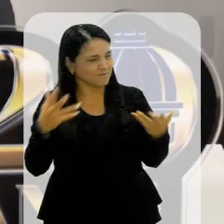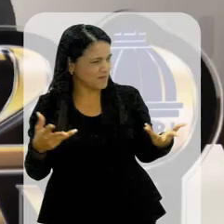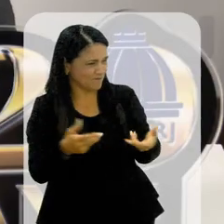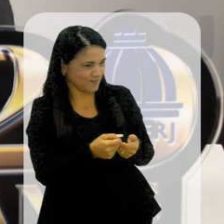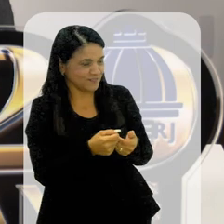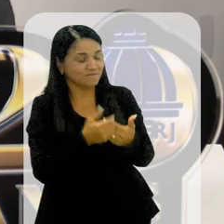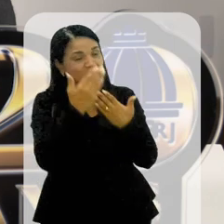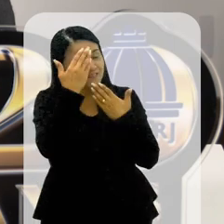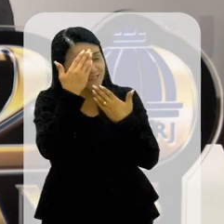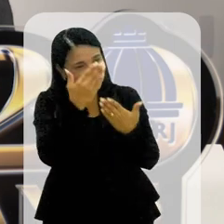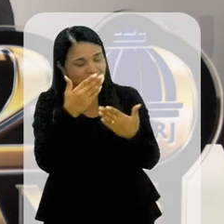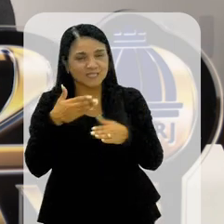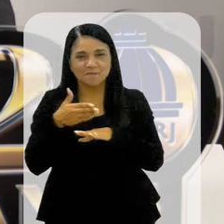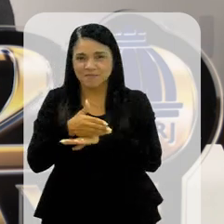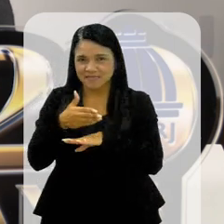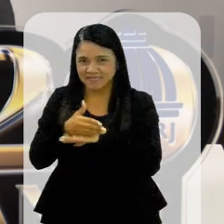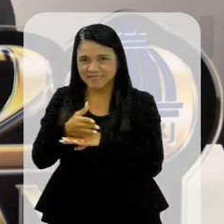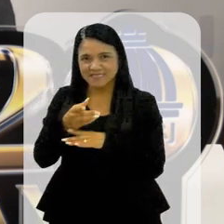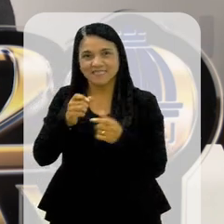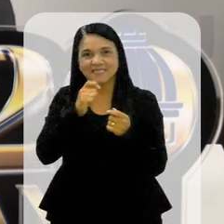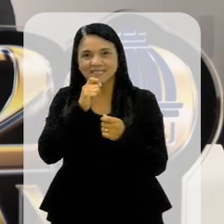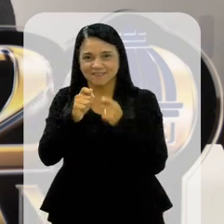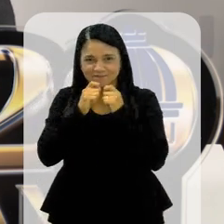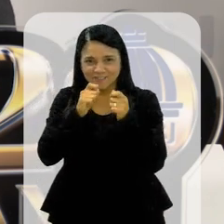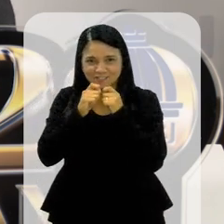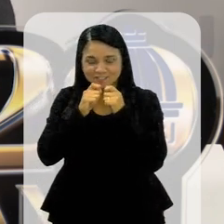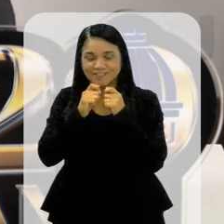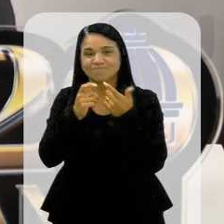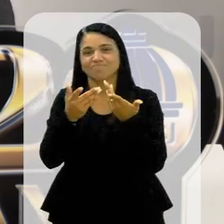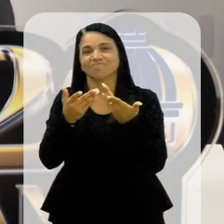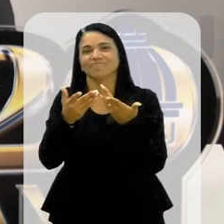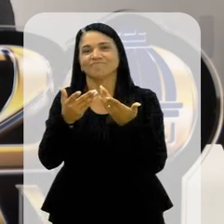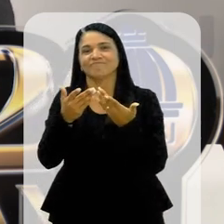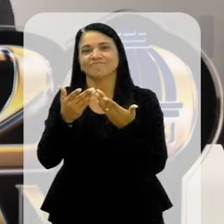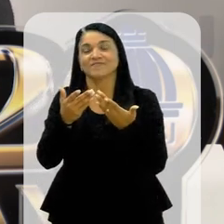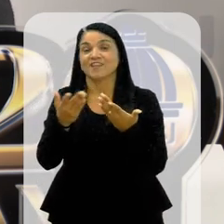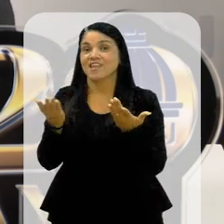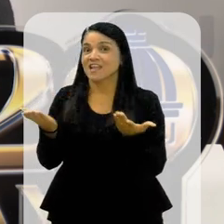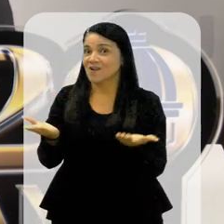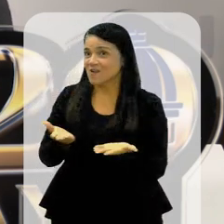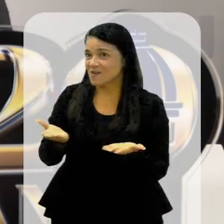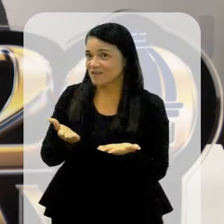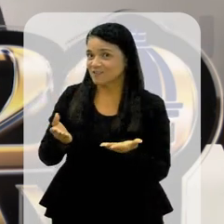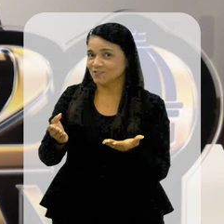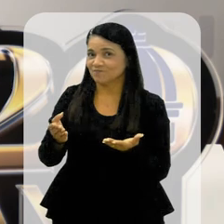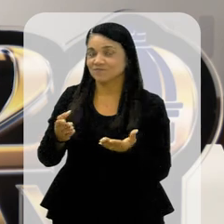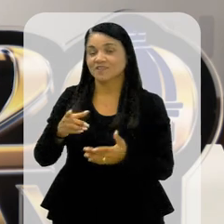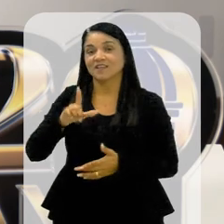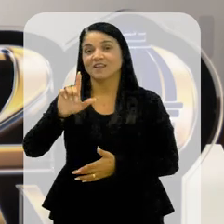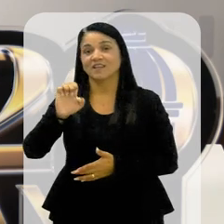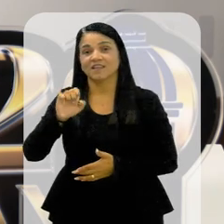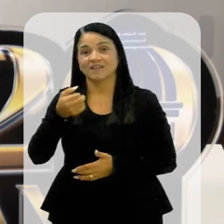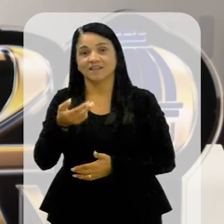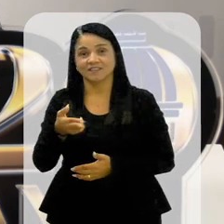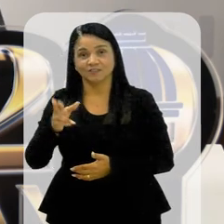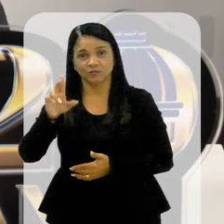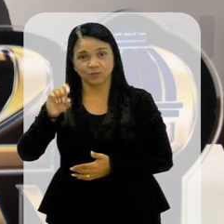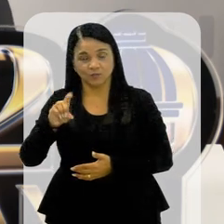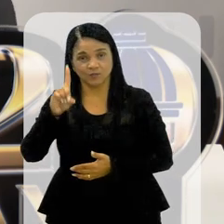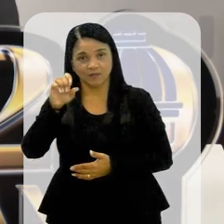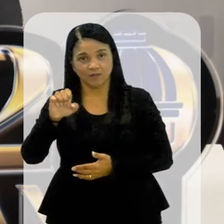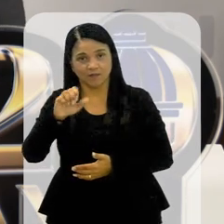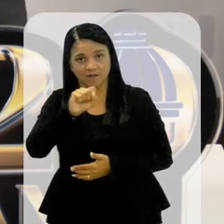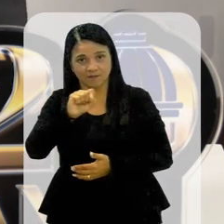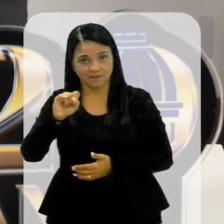maravilha. Te agradeço muito a presença, te agradeço muito a entrevista. Obrigado. Tá? Este foi Leandro